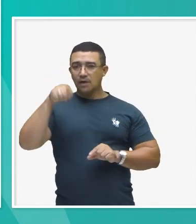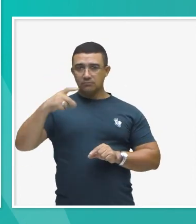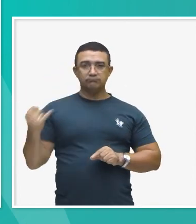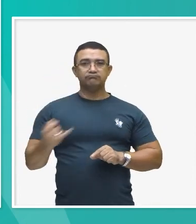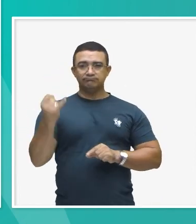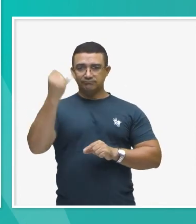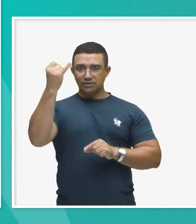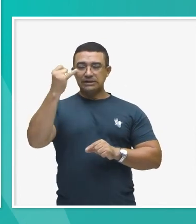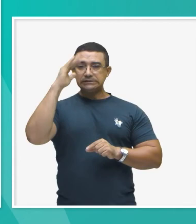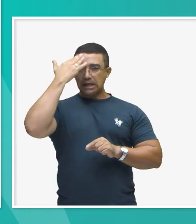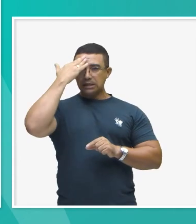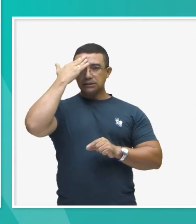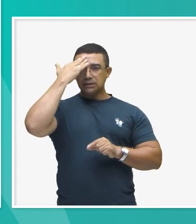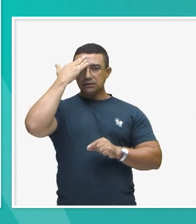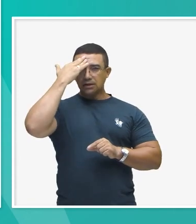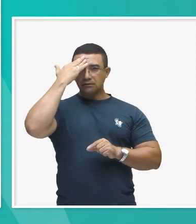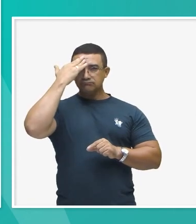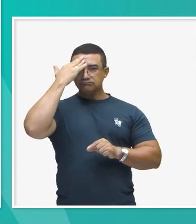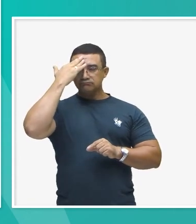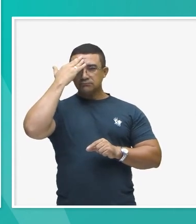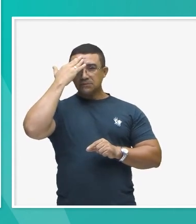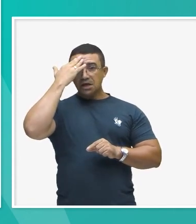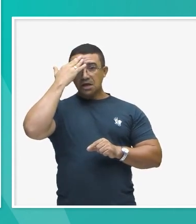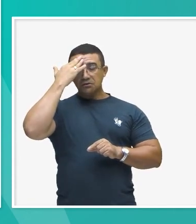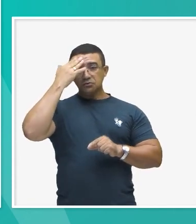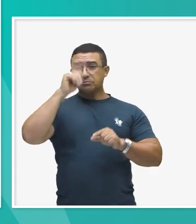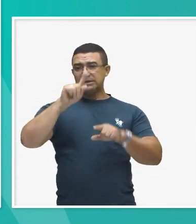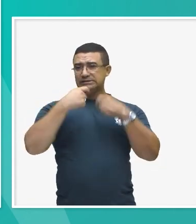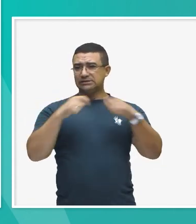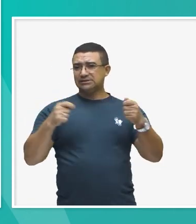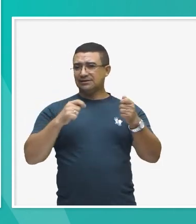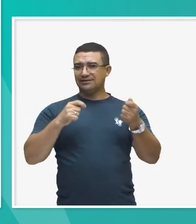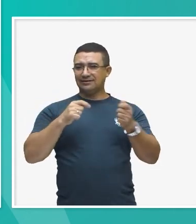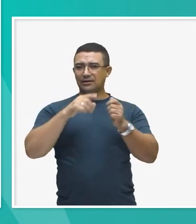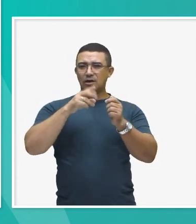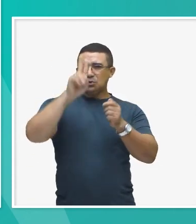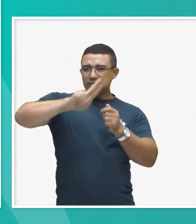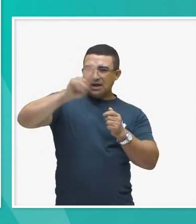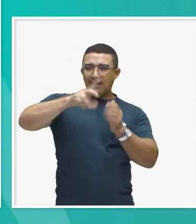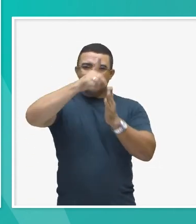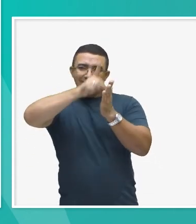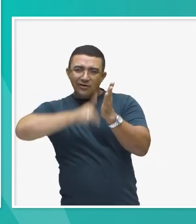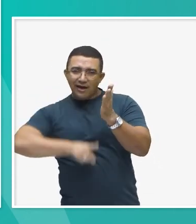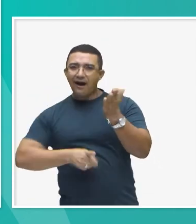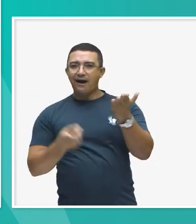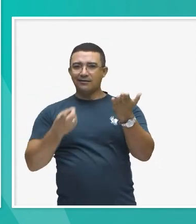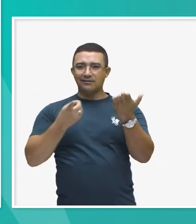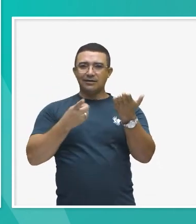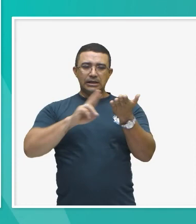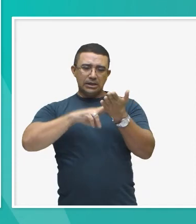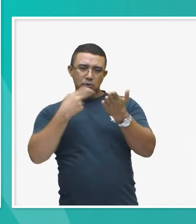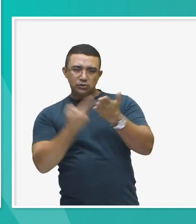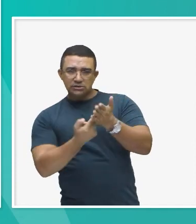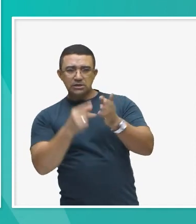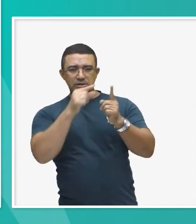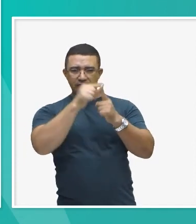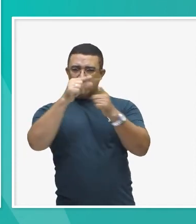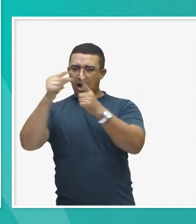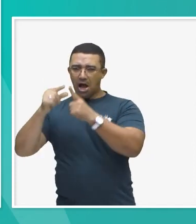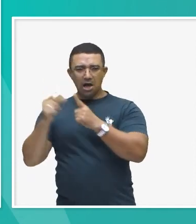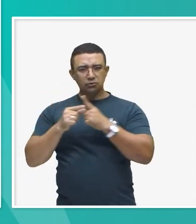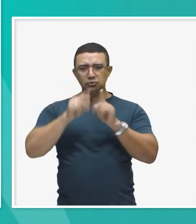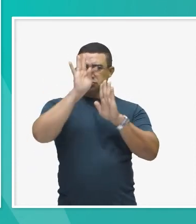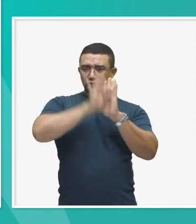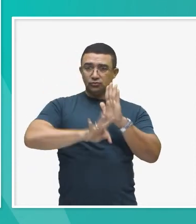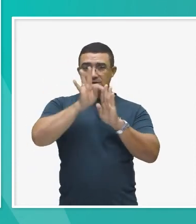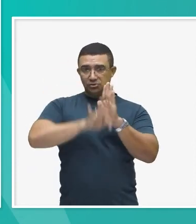para a gente entender, sem traduzir, sem usar o dicionário, né, o significado de um texto, e assim